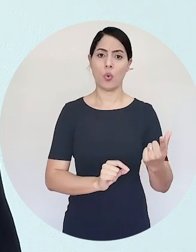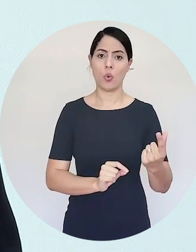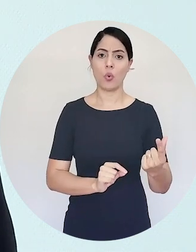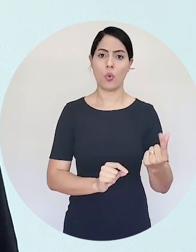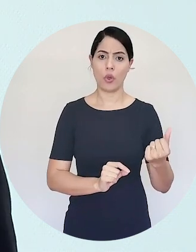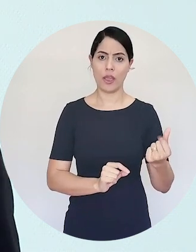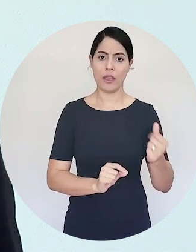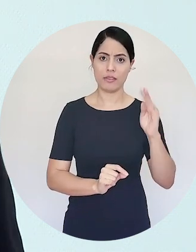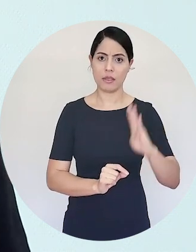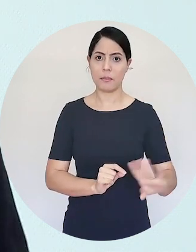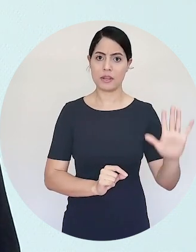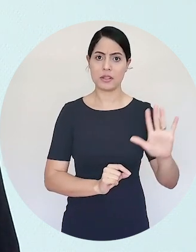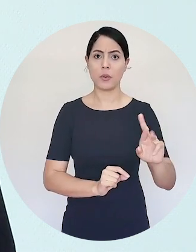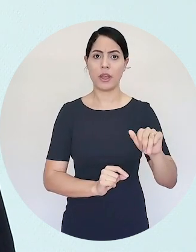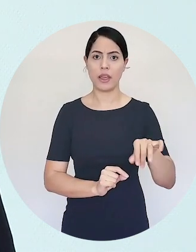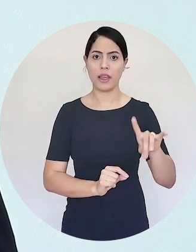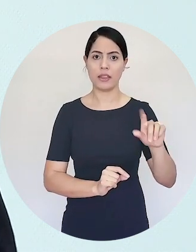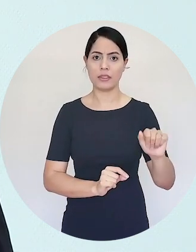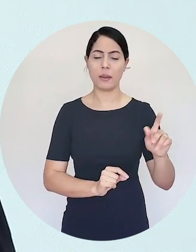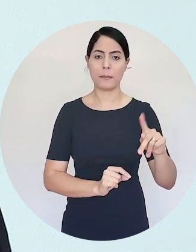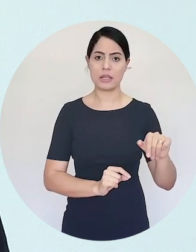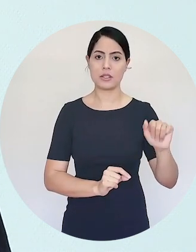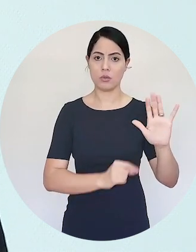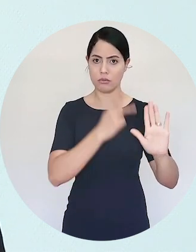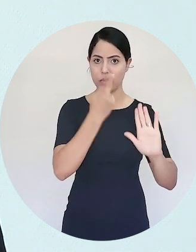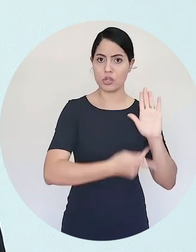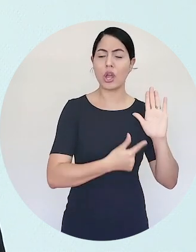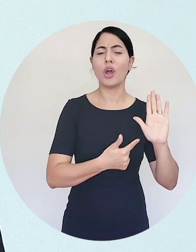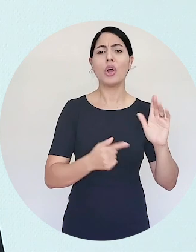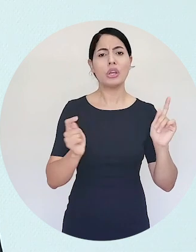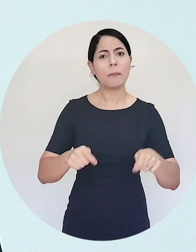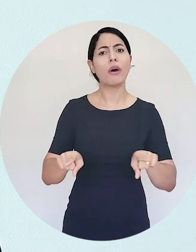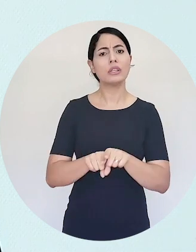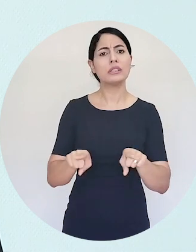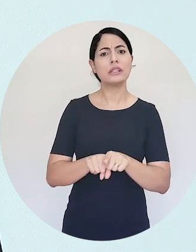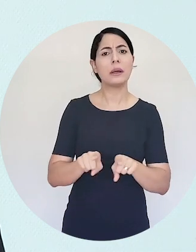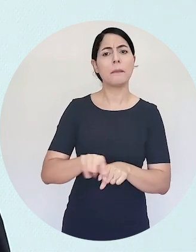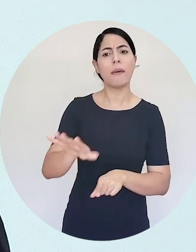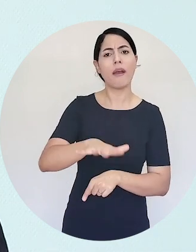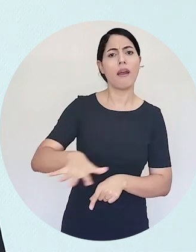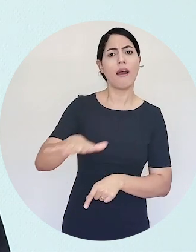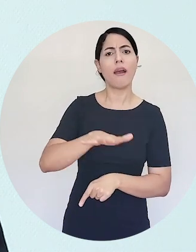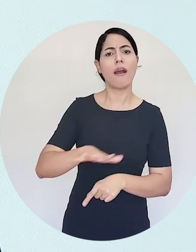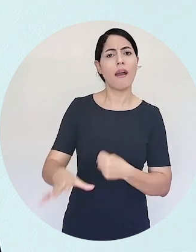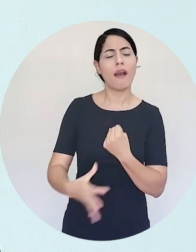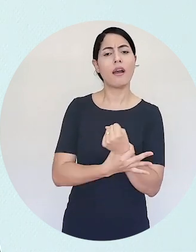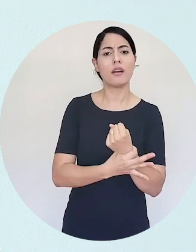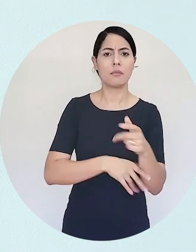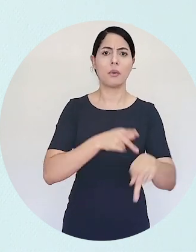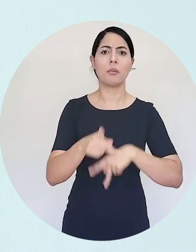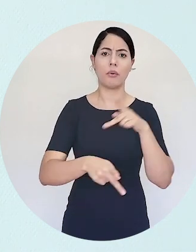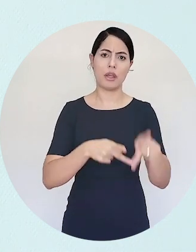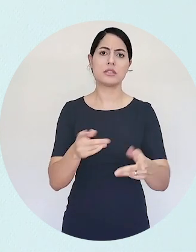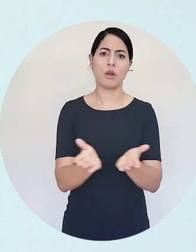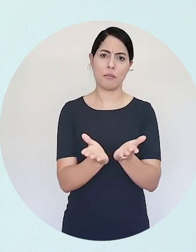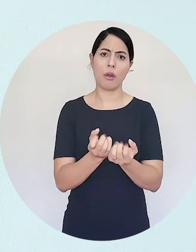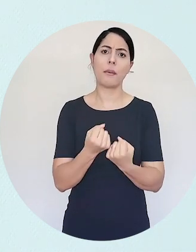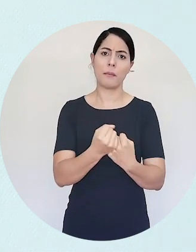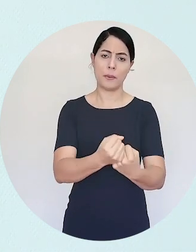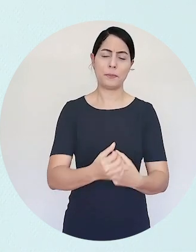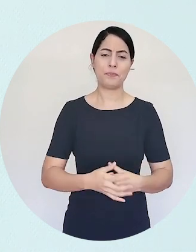Renda Brasil e garantam a subsistência daqueles que precisam mais, o que eu